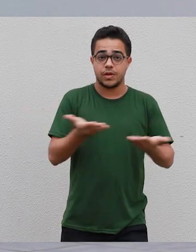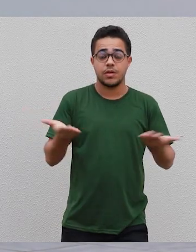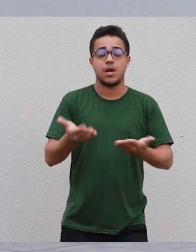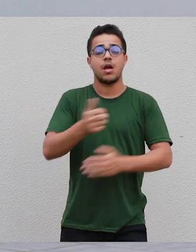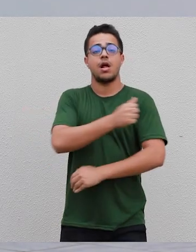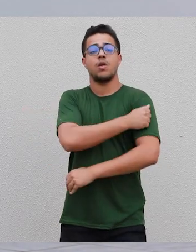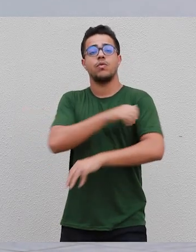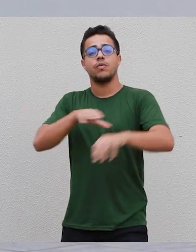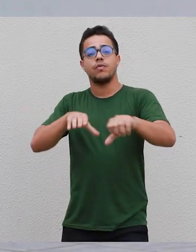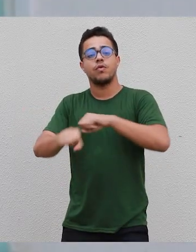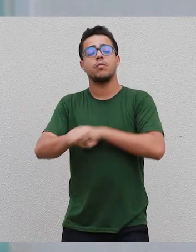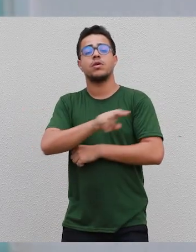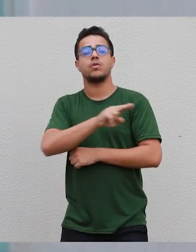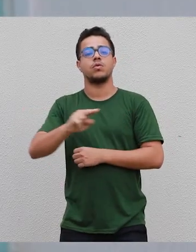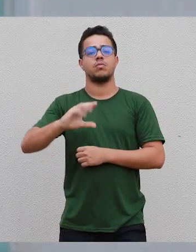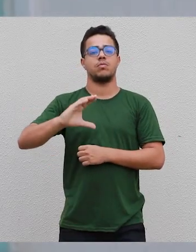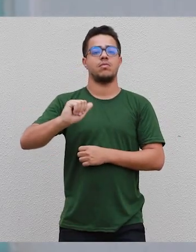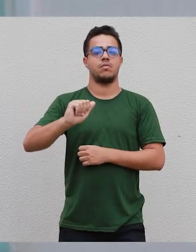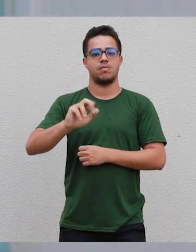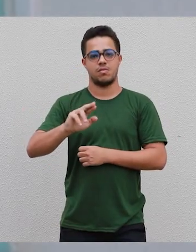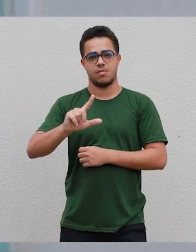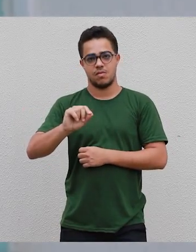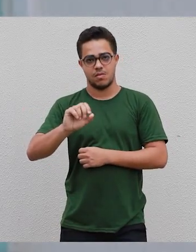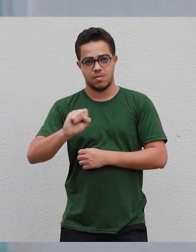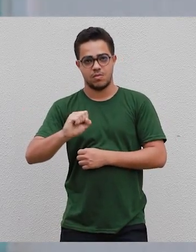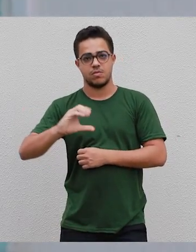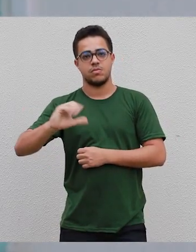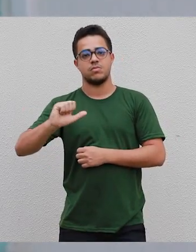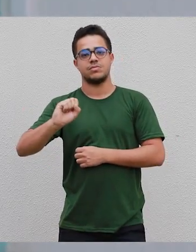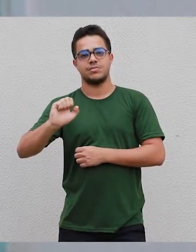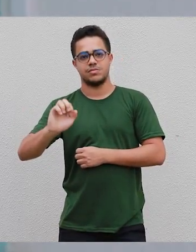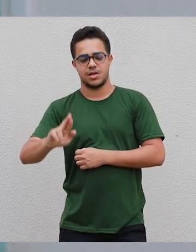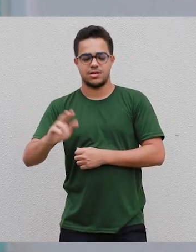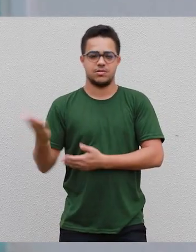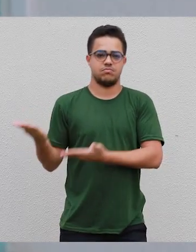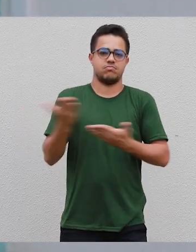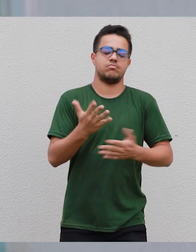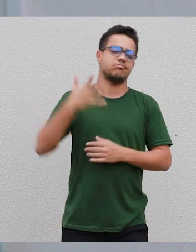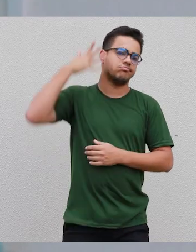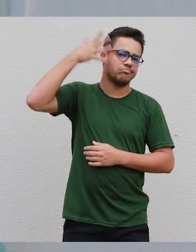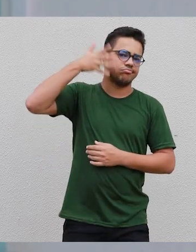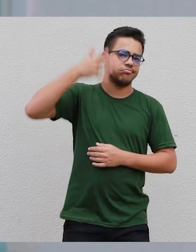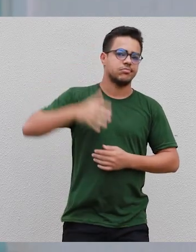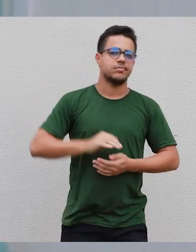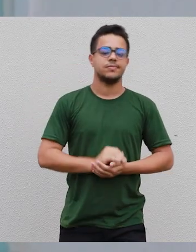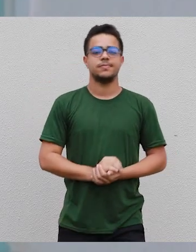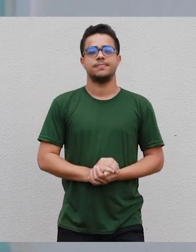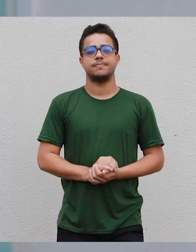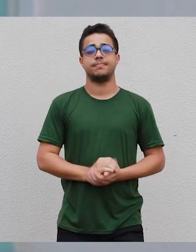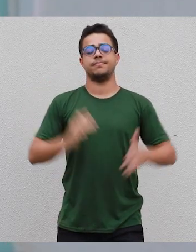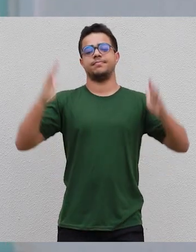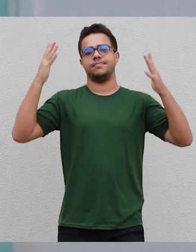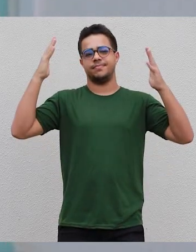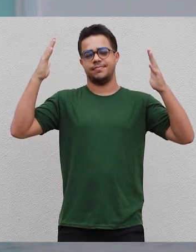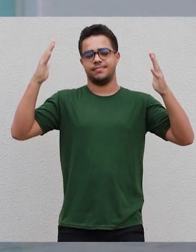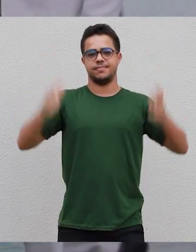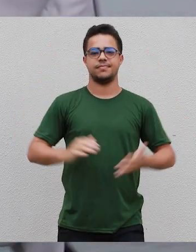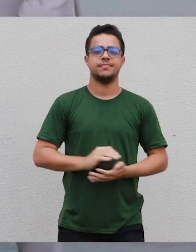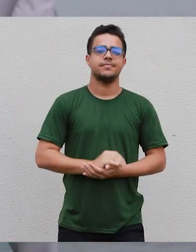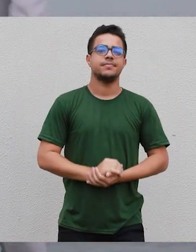Convidamos agora o formando Carlos César e Messias Silva para fazer uso da